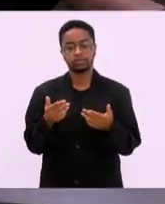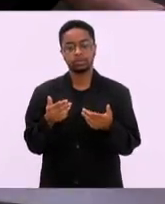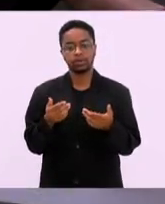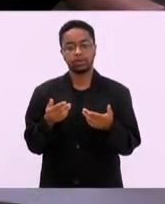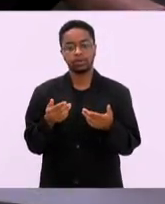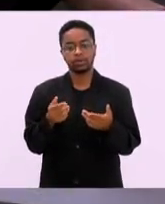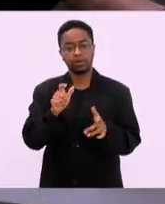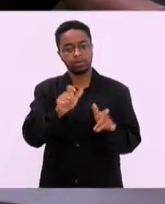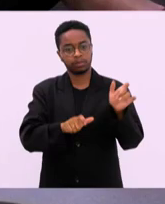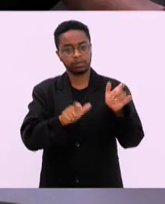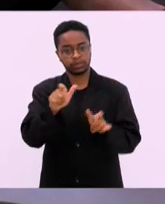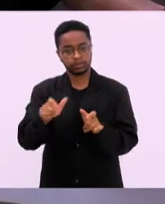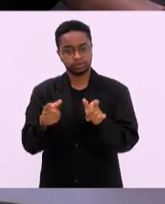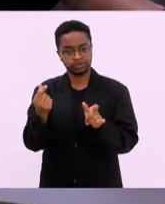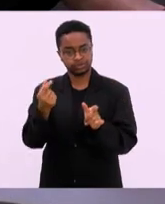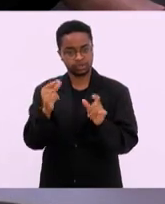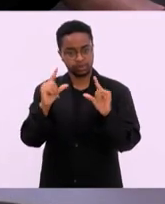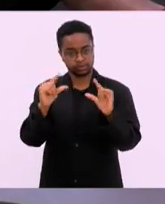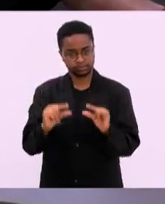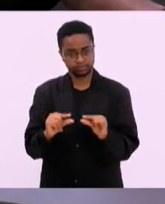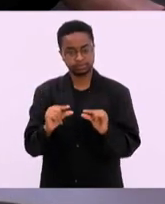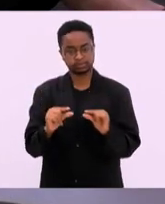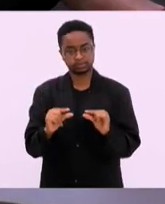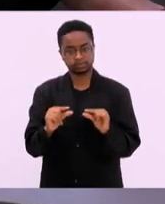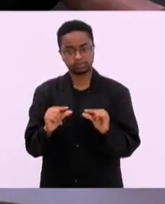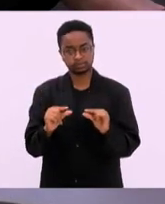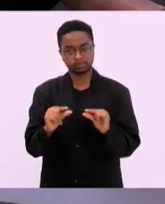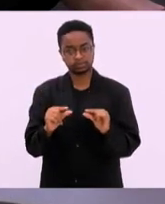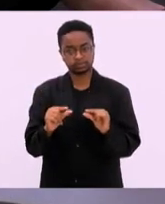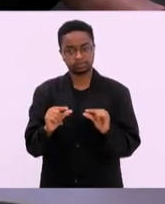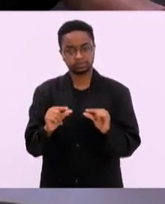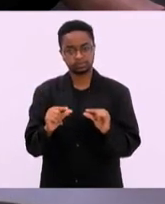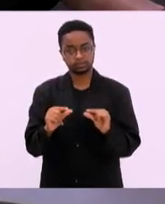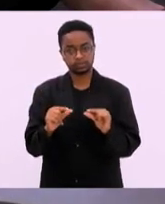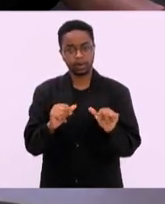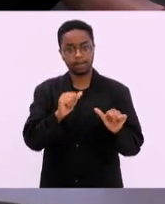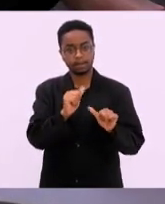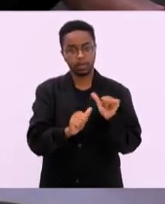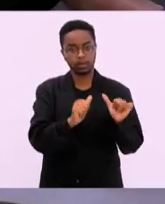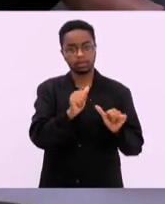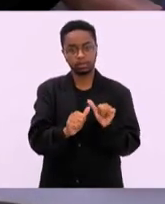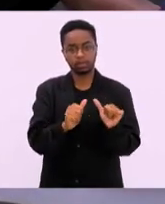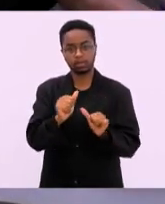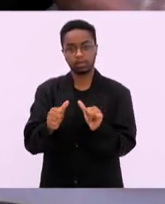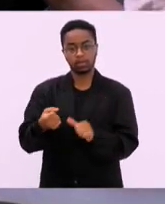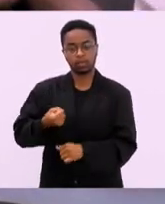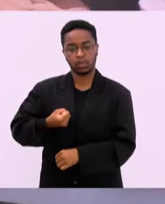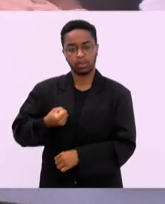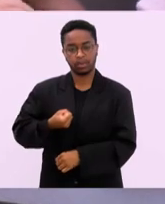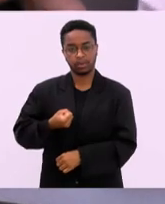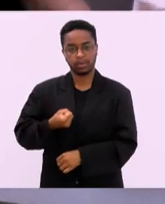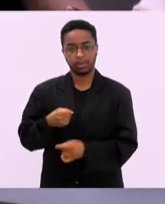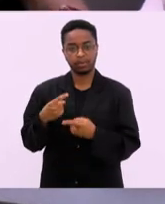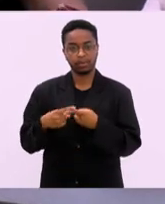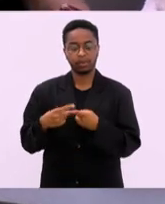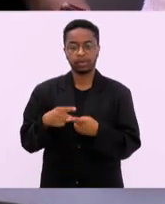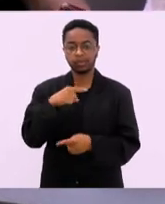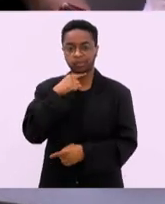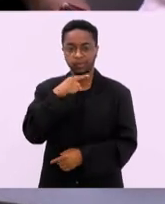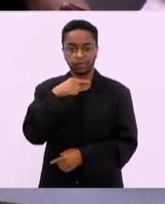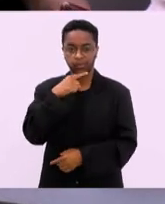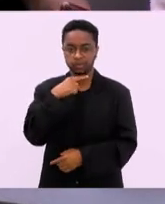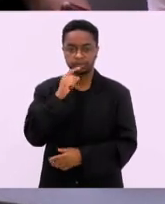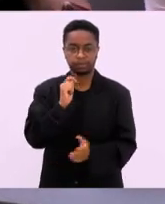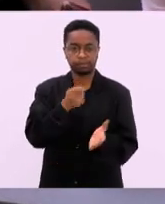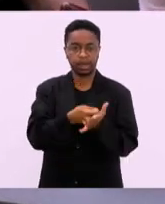o povo de baixa renda ele tem uma mudança muito grande de número, porque não tem como... Ficar